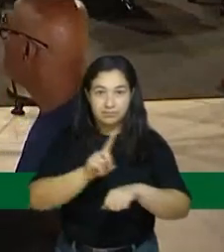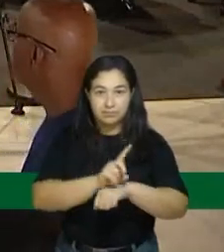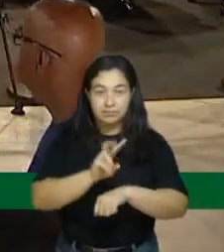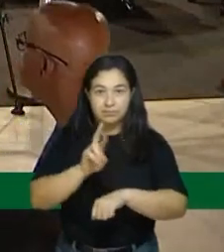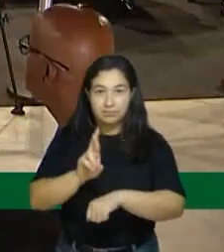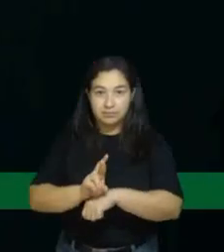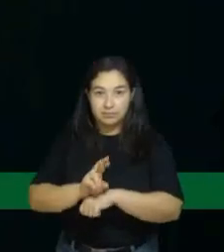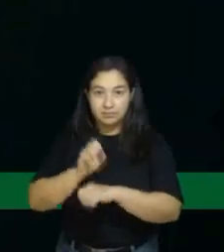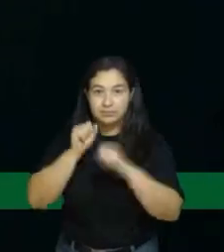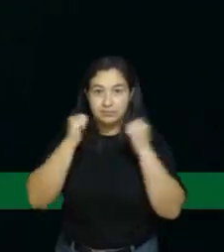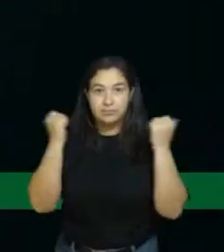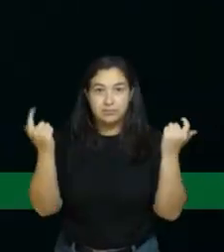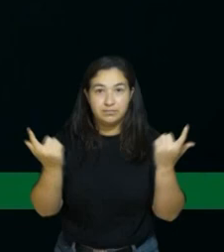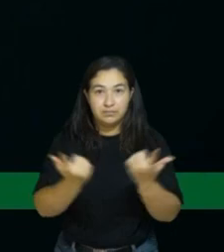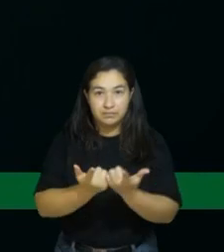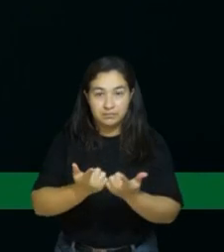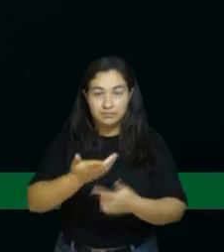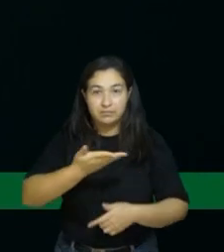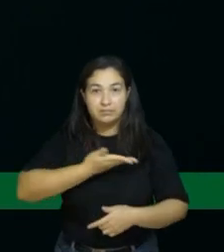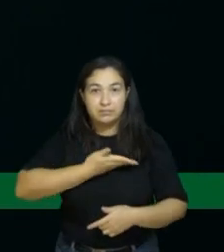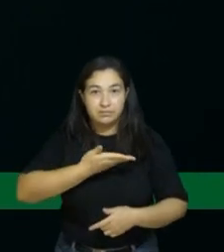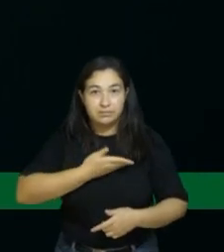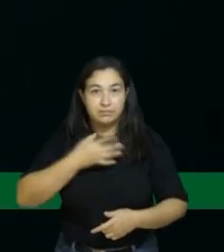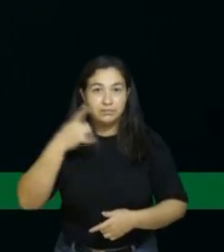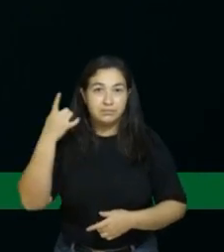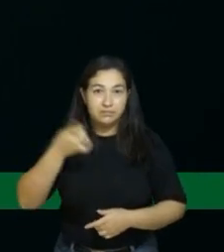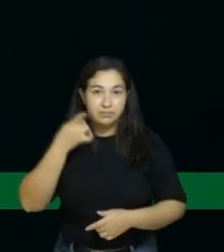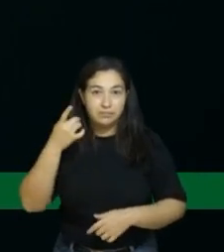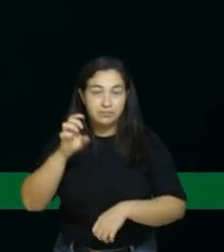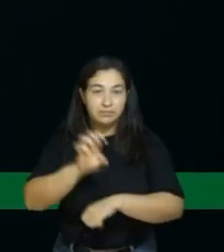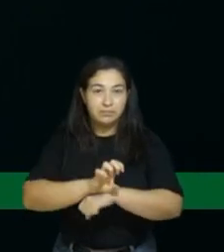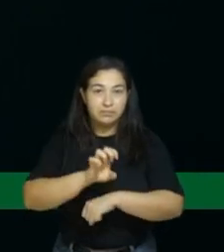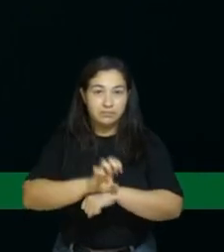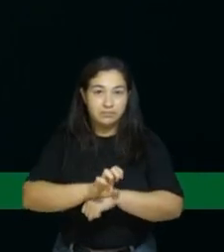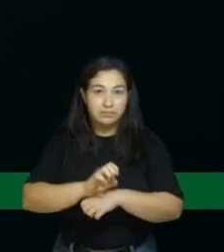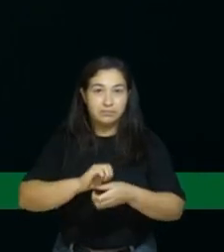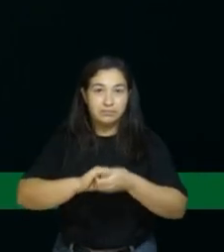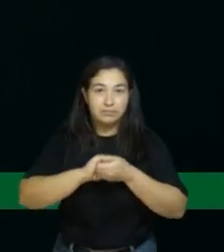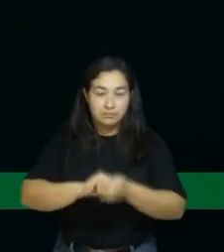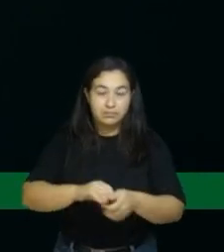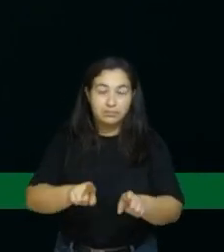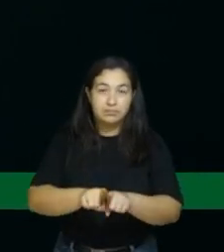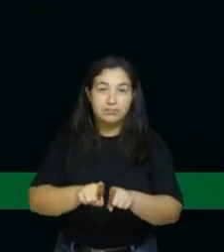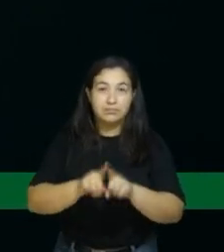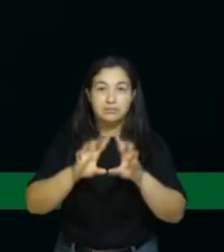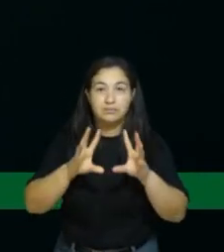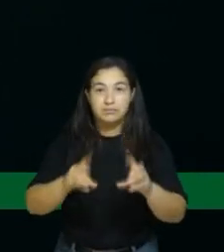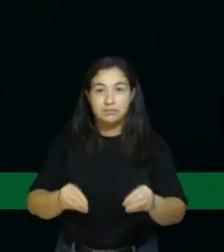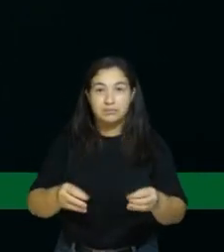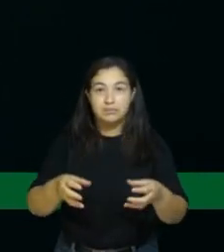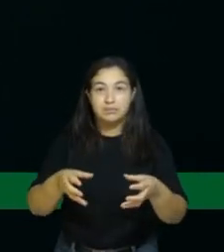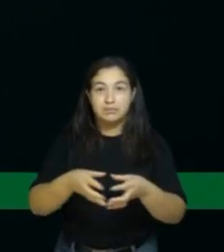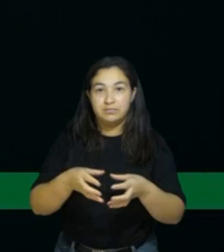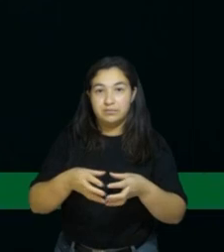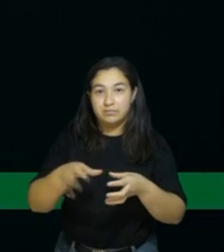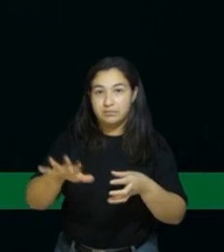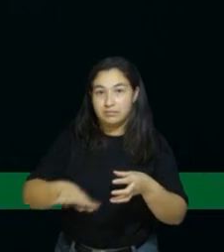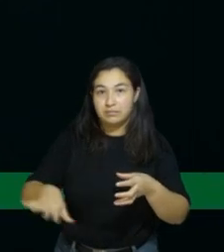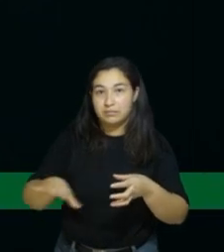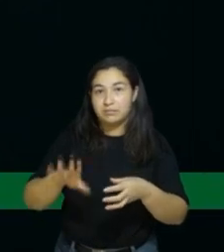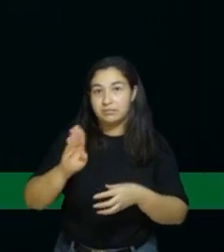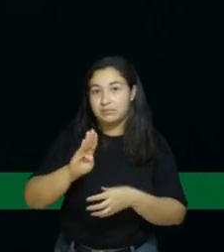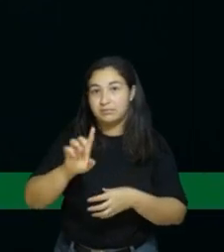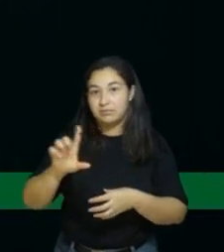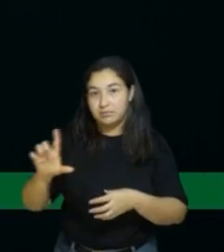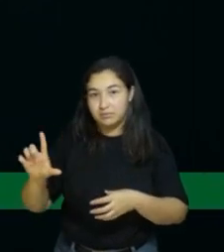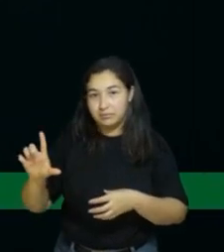Legislativa meus colegas Nobre deputados estaduais cumprimento também toda a nossa região de Blumenau Vale do Itajaí anfa